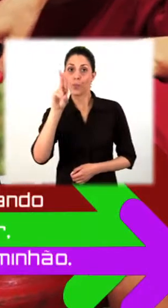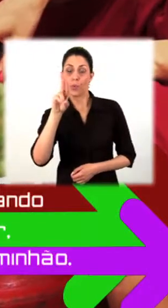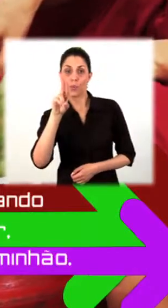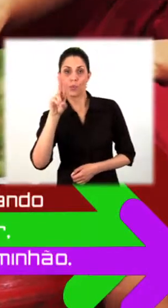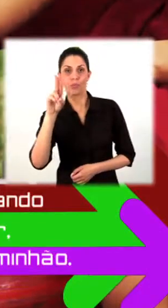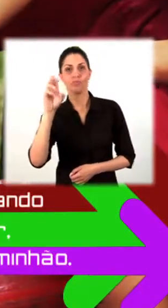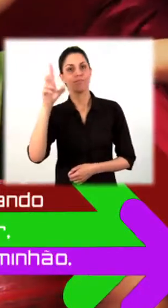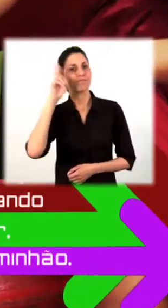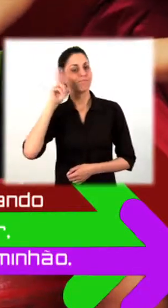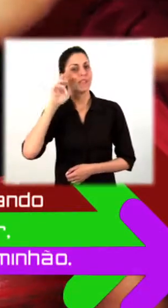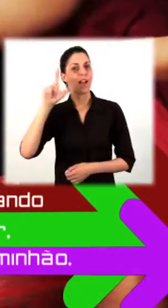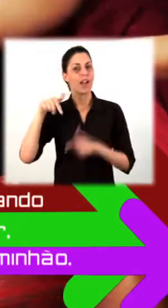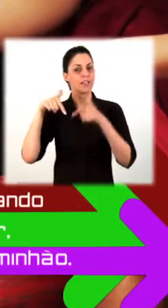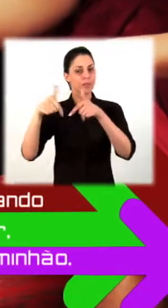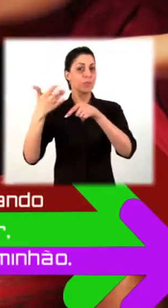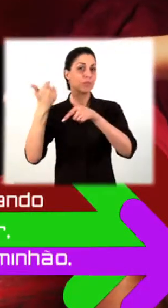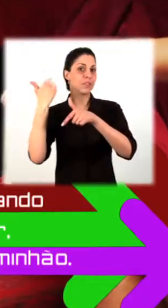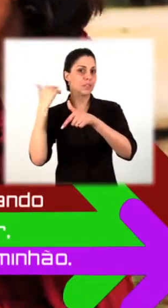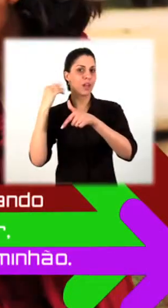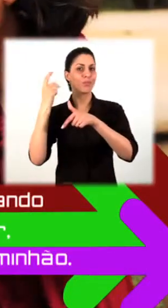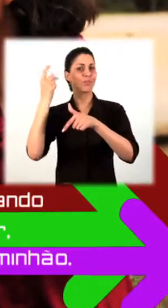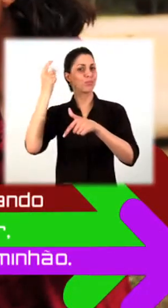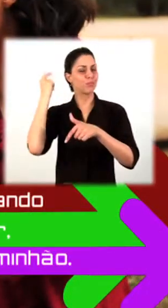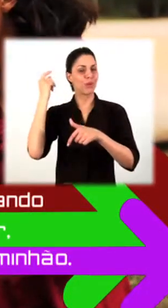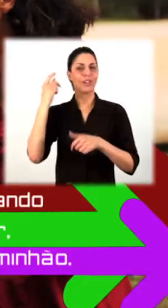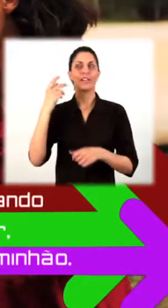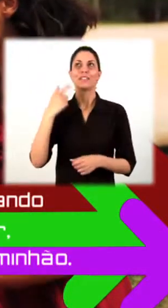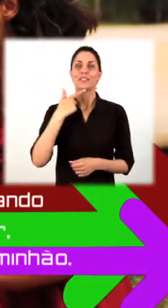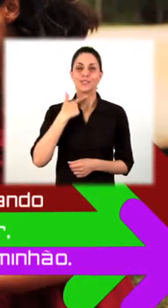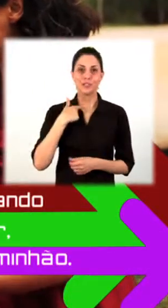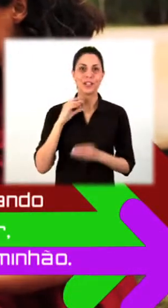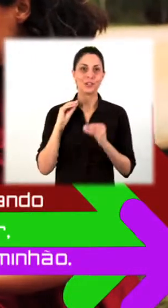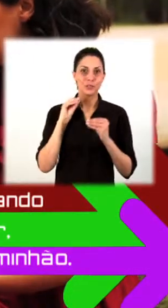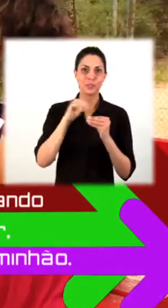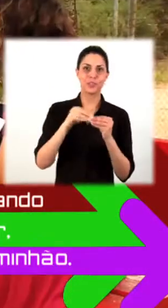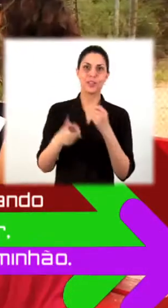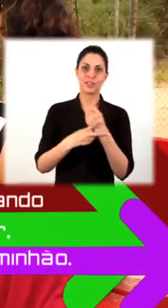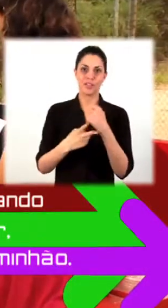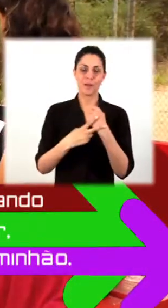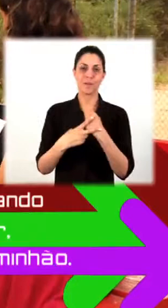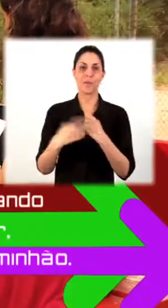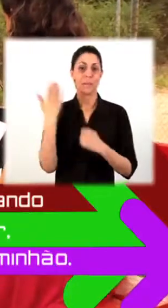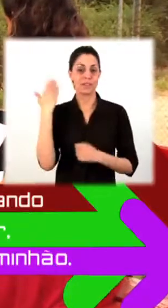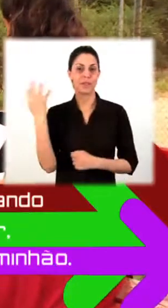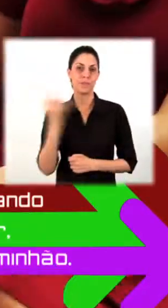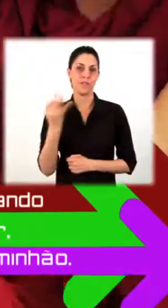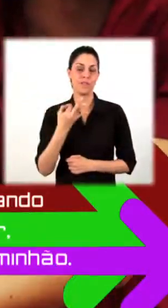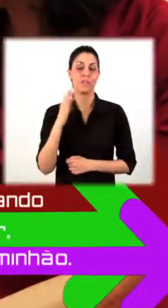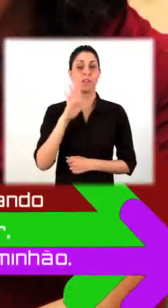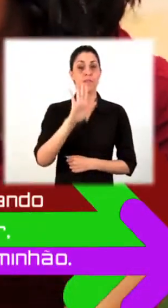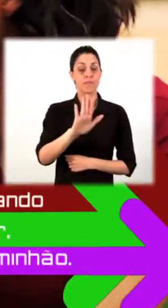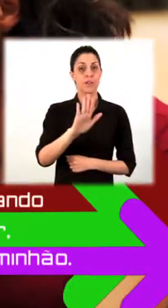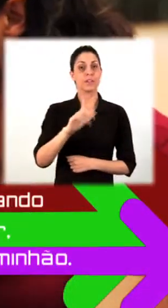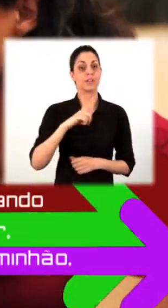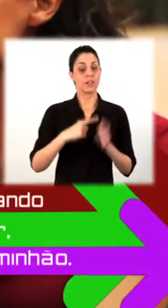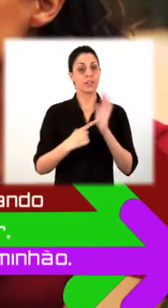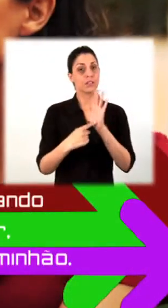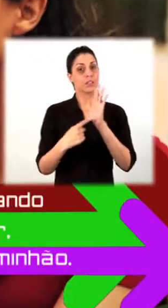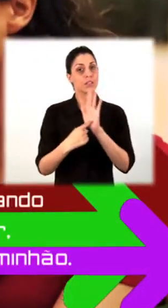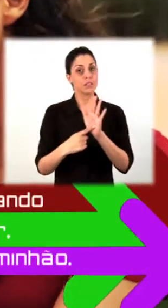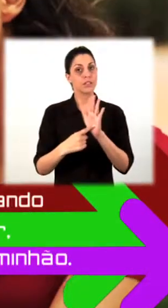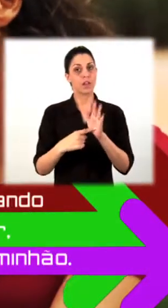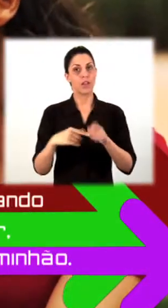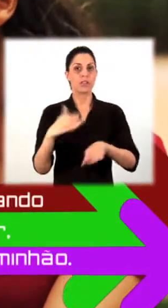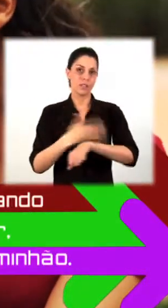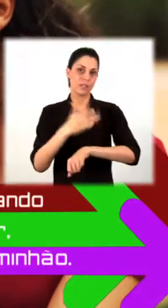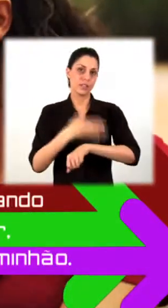lembrou ação em passado remoto. Dá vontade de usar um pretérito perfeito, né? Mas como eu tenho essa indicação